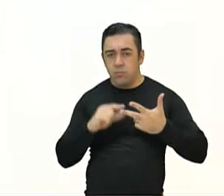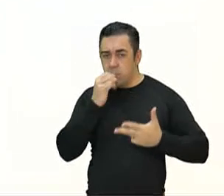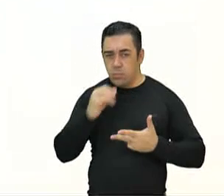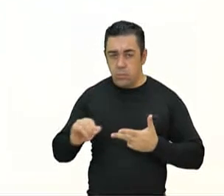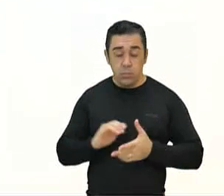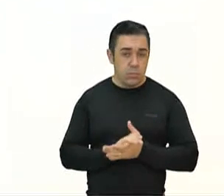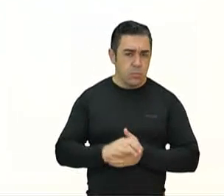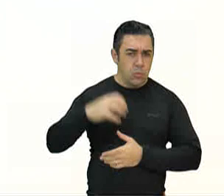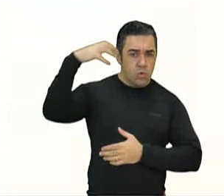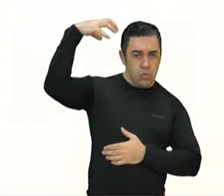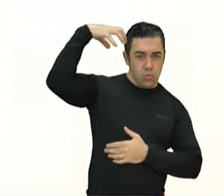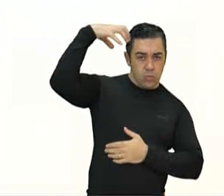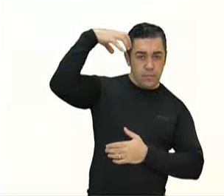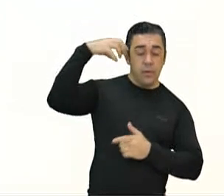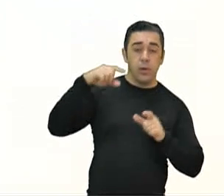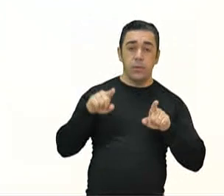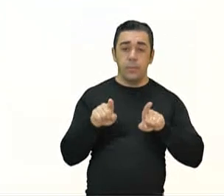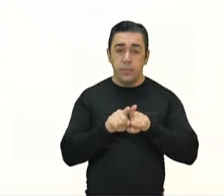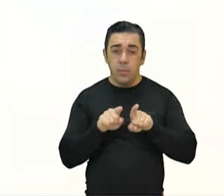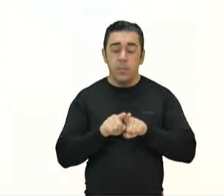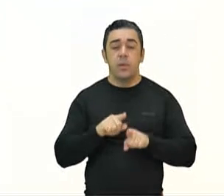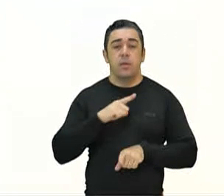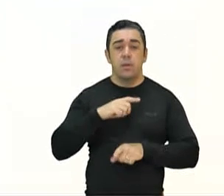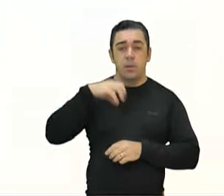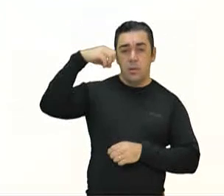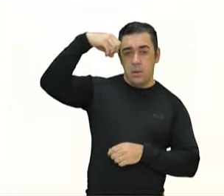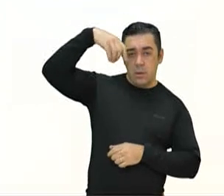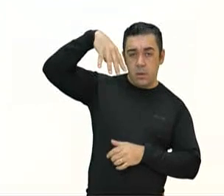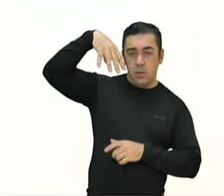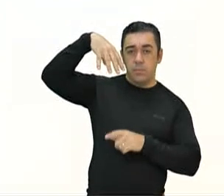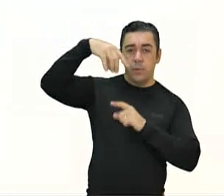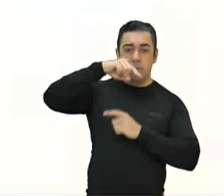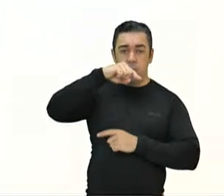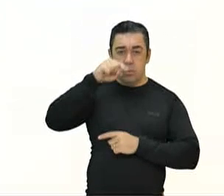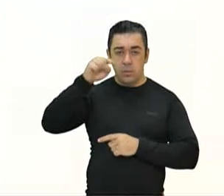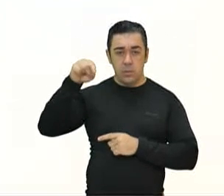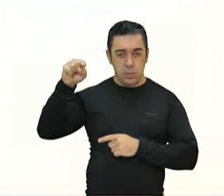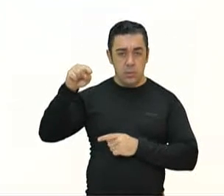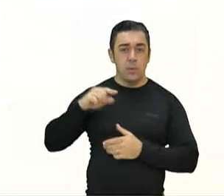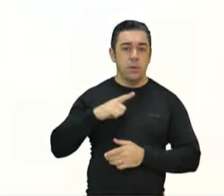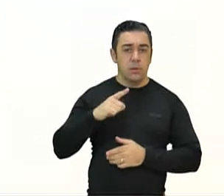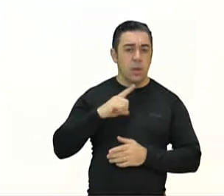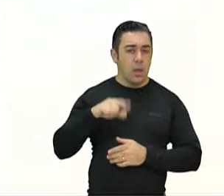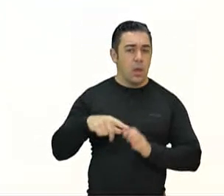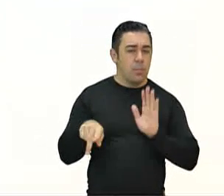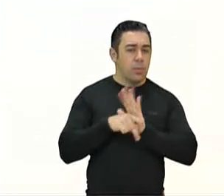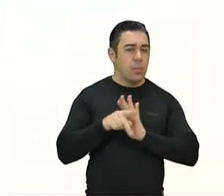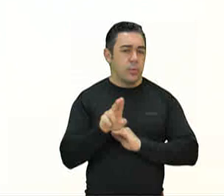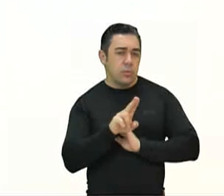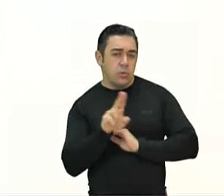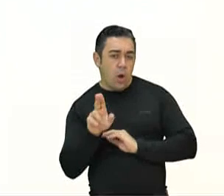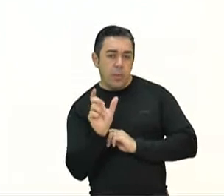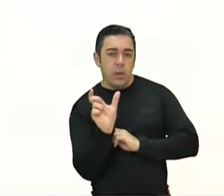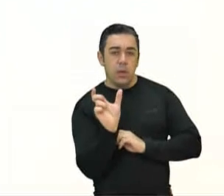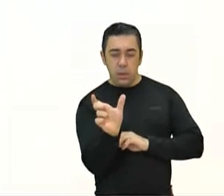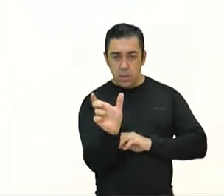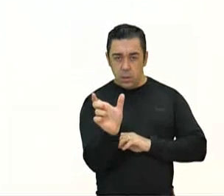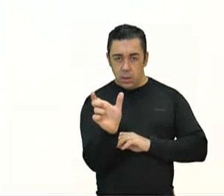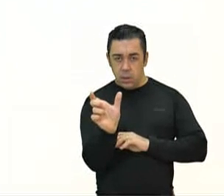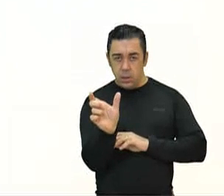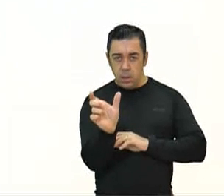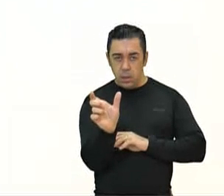Os chuveiros e as lâmpadas apresentam uma propriedade física denominada, aí você vai preencher, vai